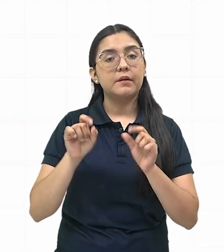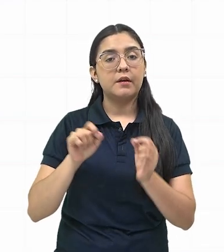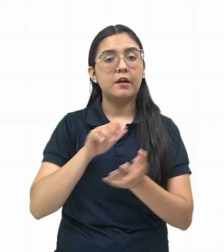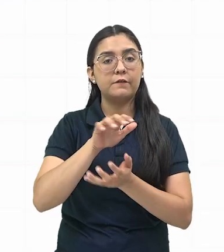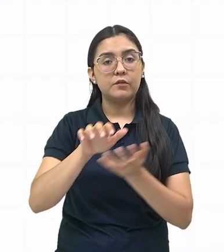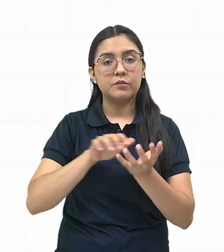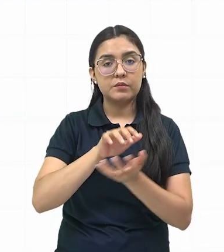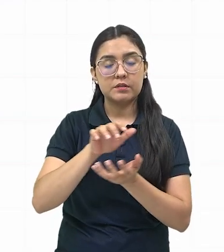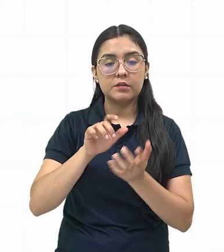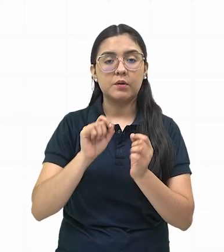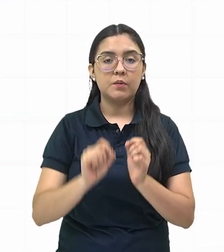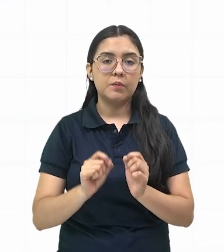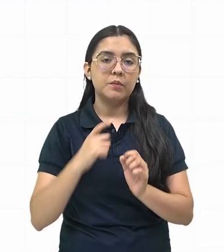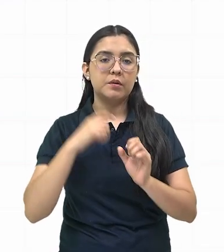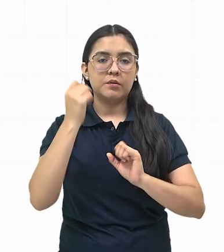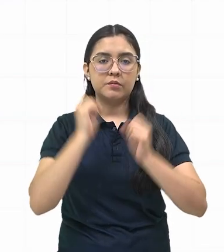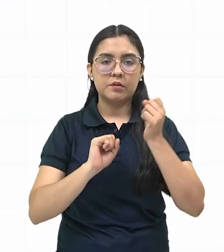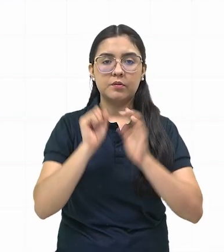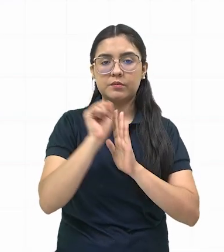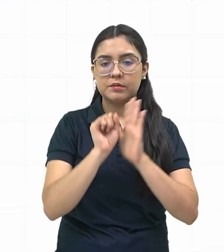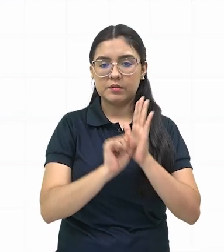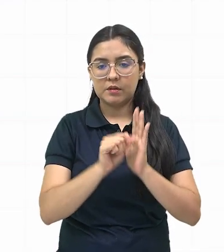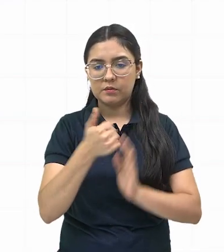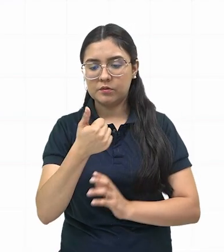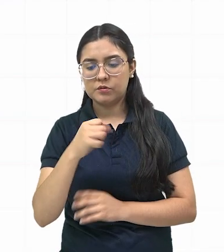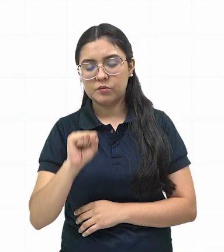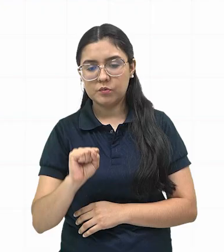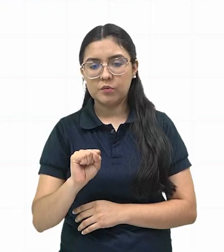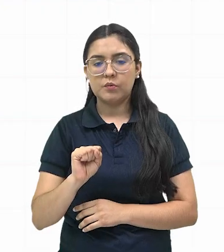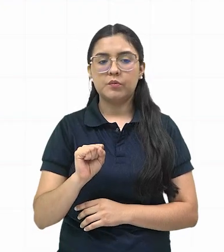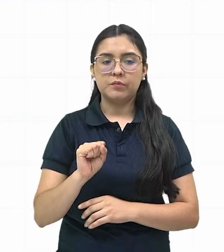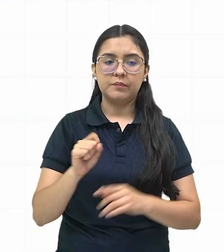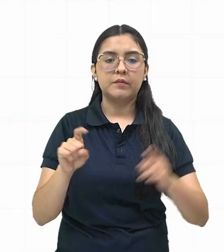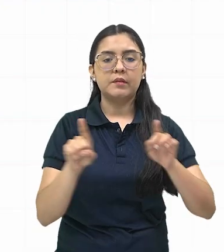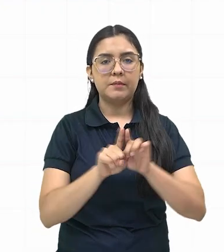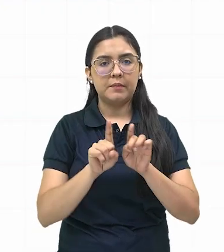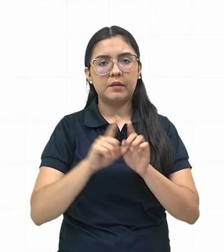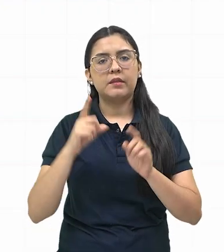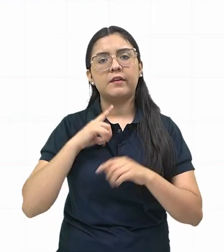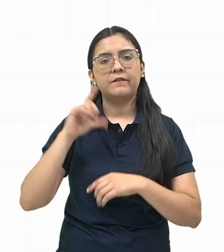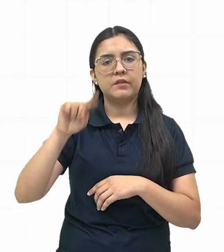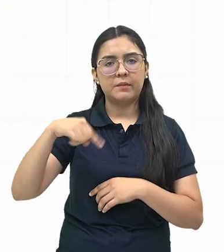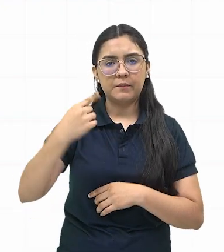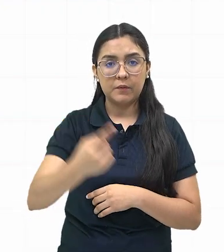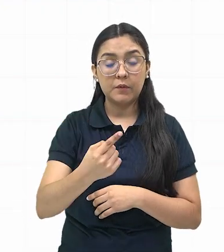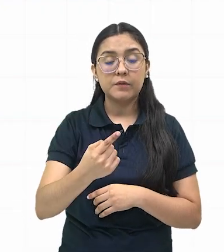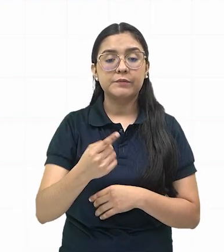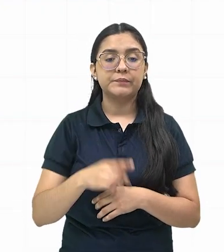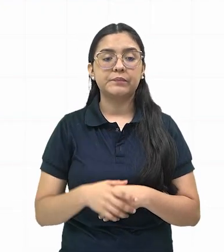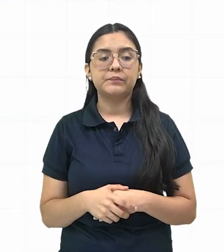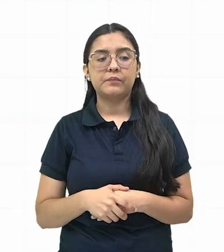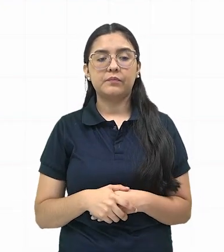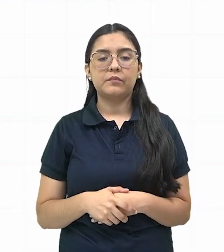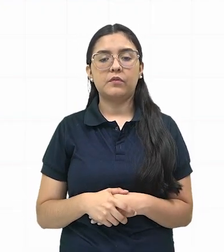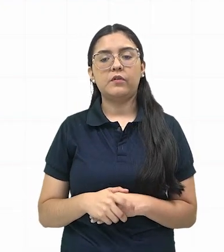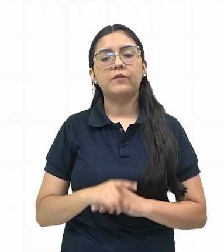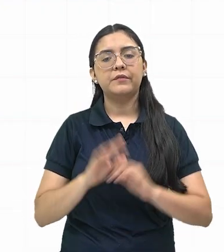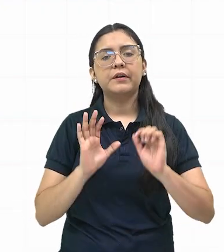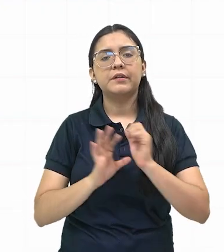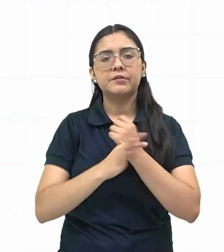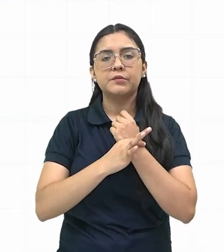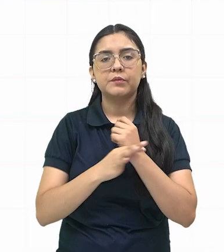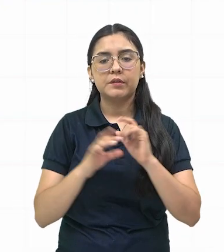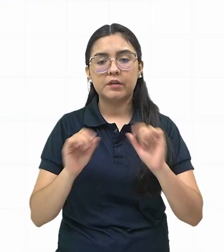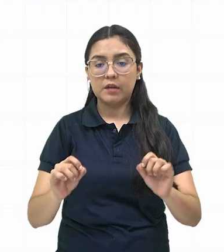primeira revolução industrial lá no século XVIII, e as revoluções industriais que nós tivemos posteriormente a isso, elas vão ali